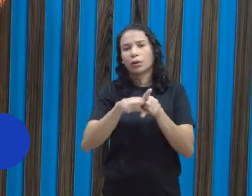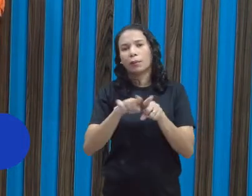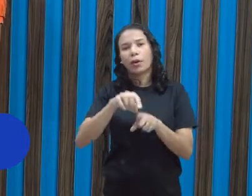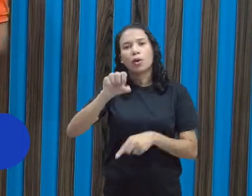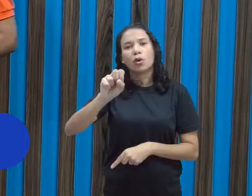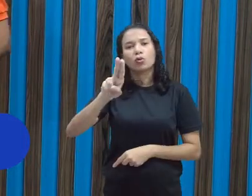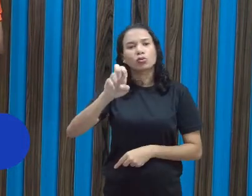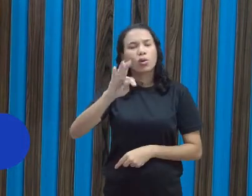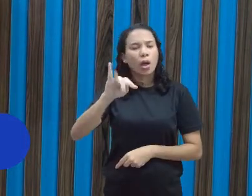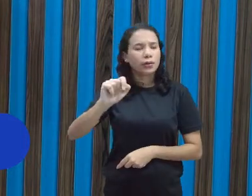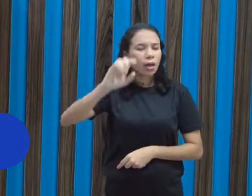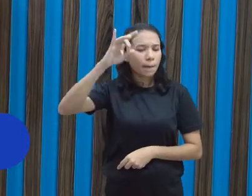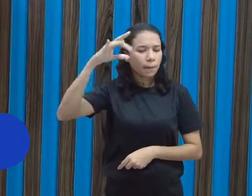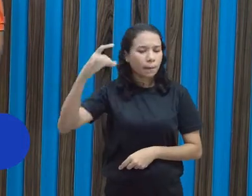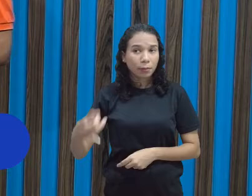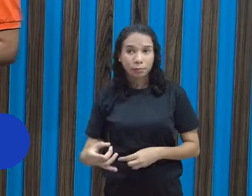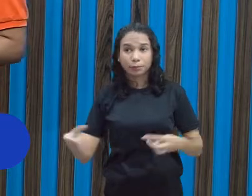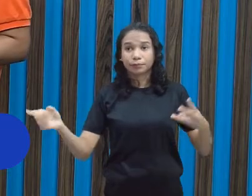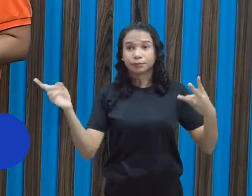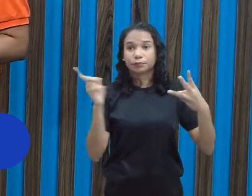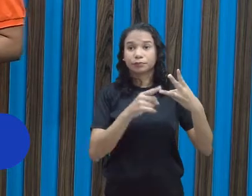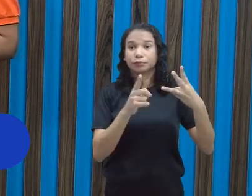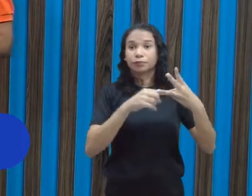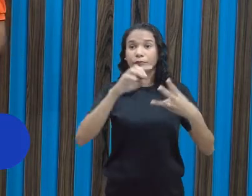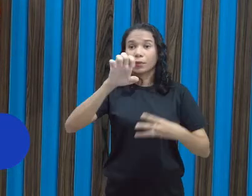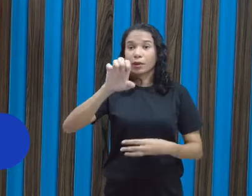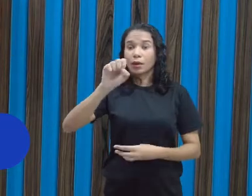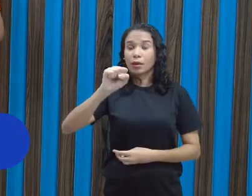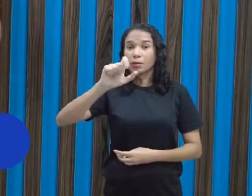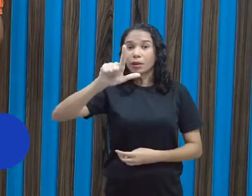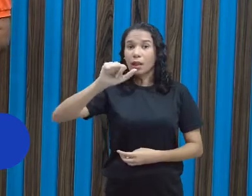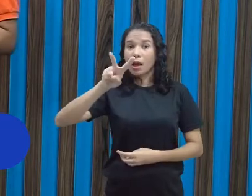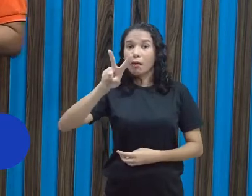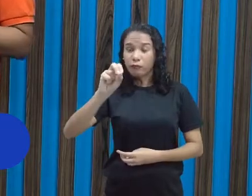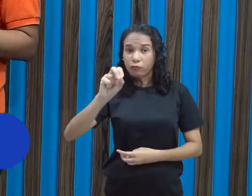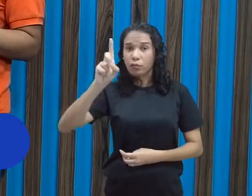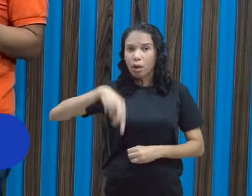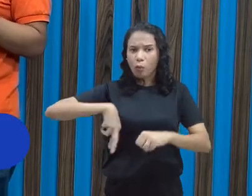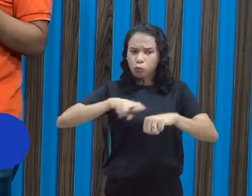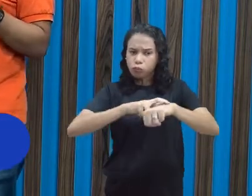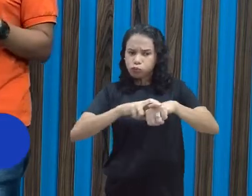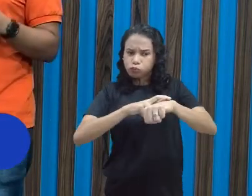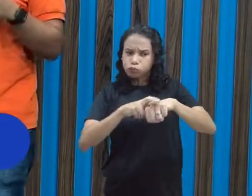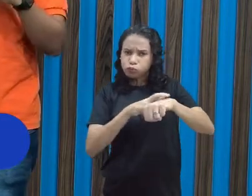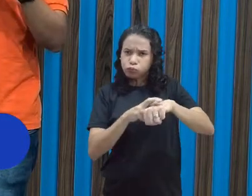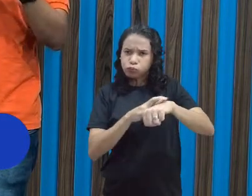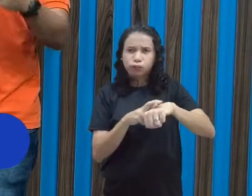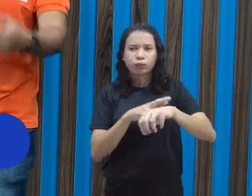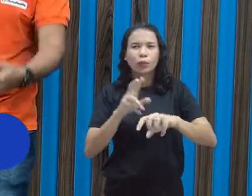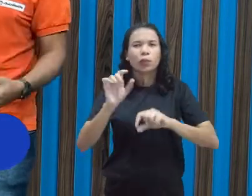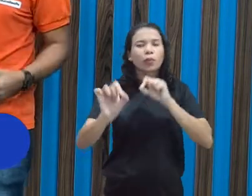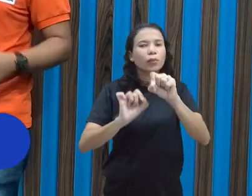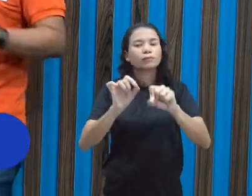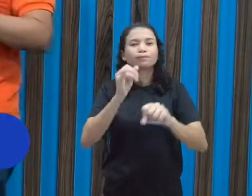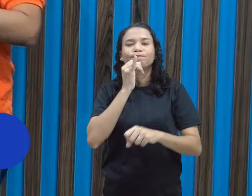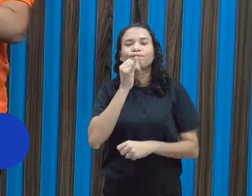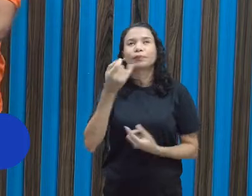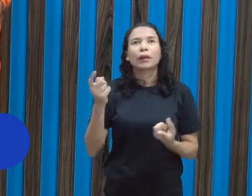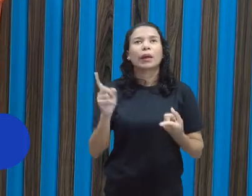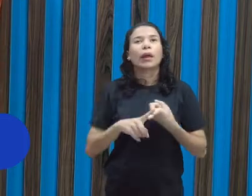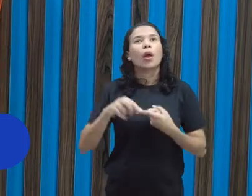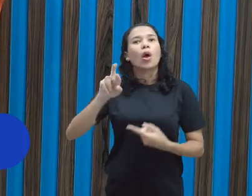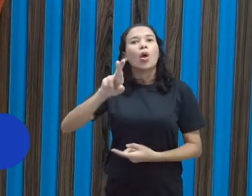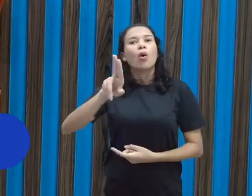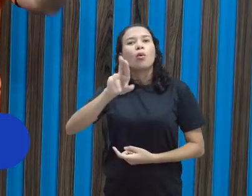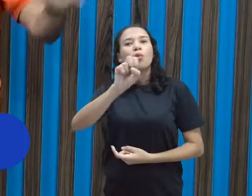Suécia, Noruega e por aí vai. Tá? Os eslavos, que é esse roxo aí, né? Os eslavos são a Rússia,